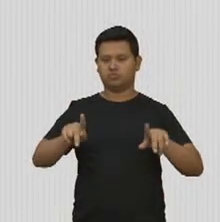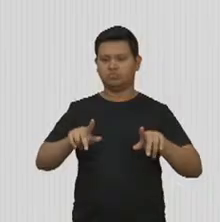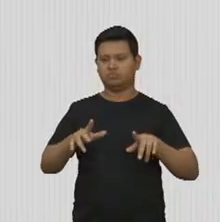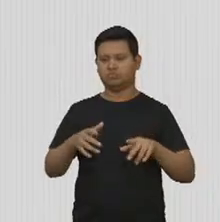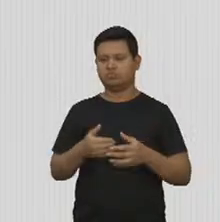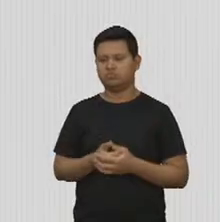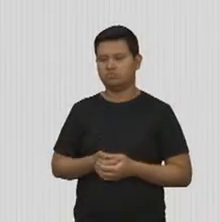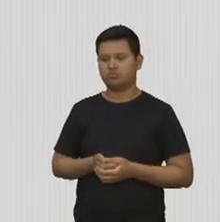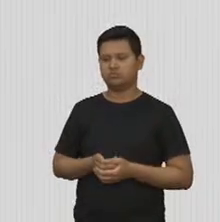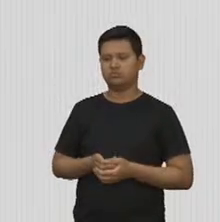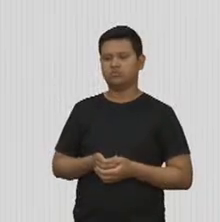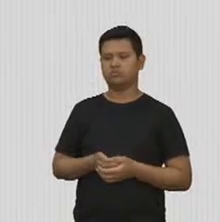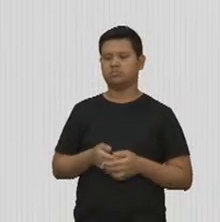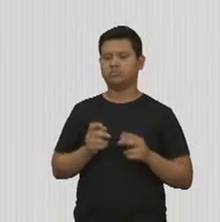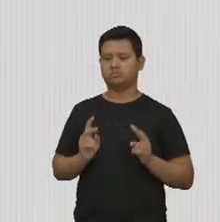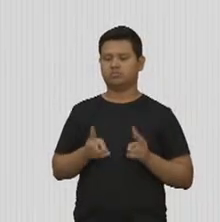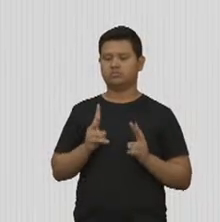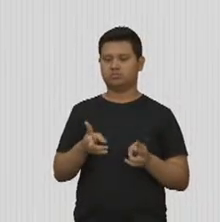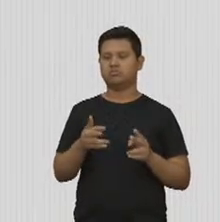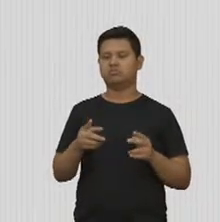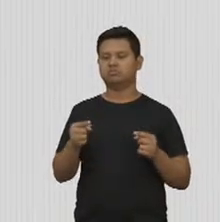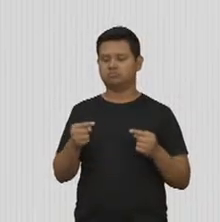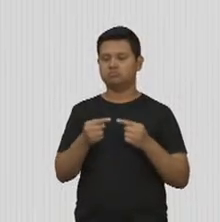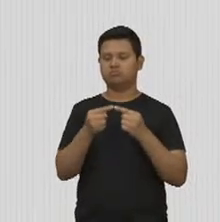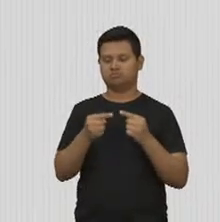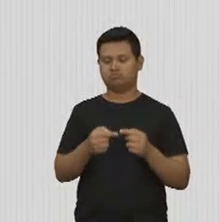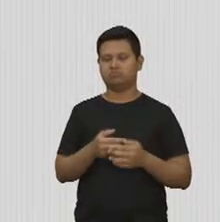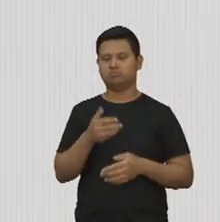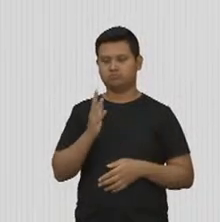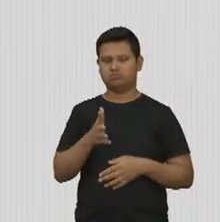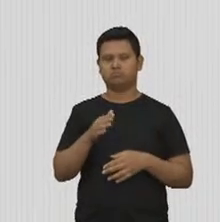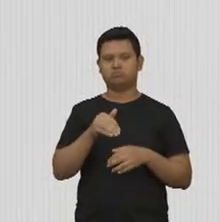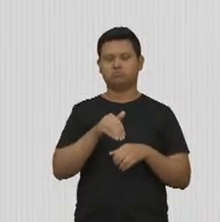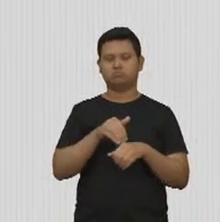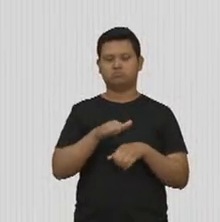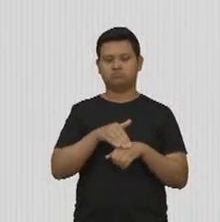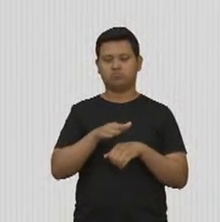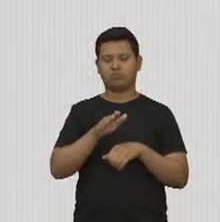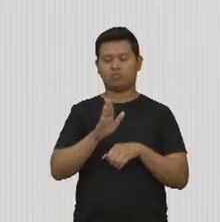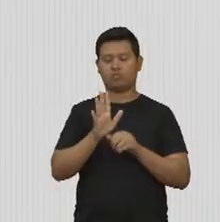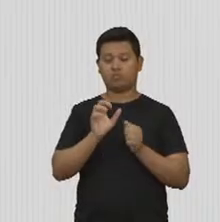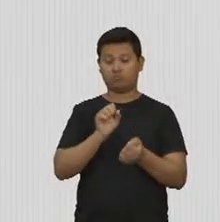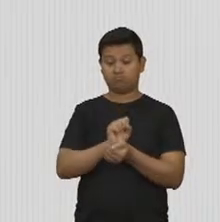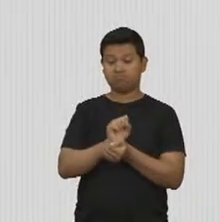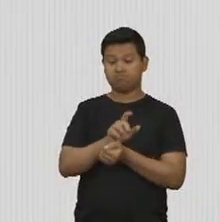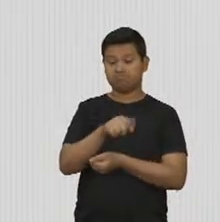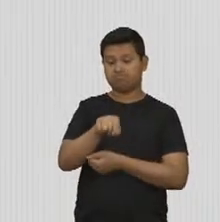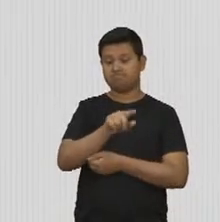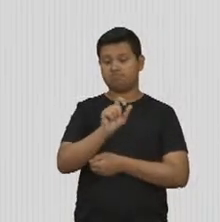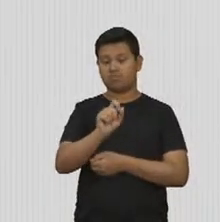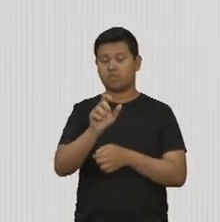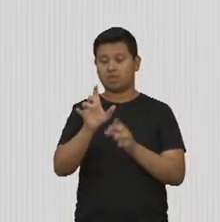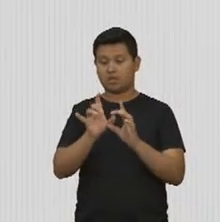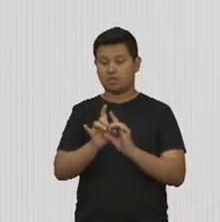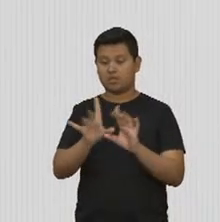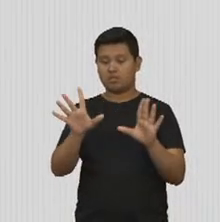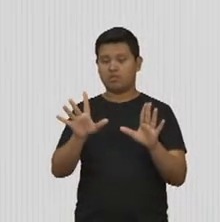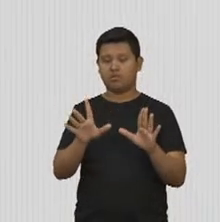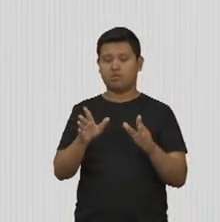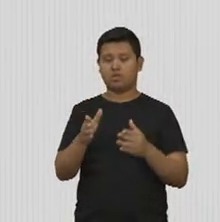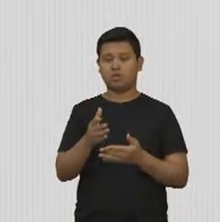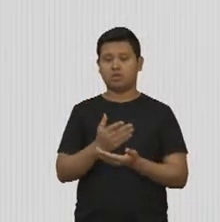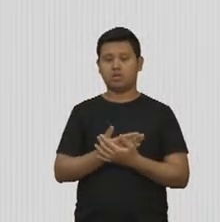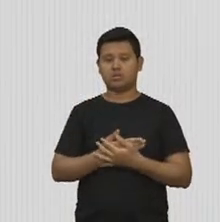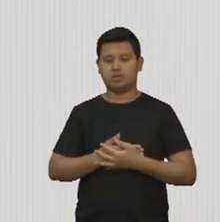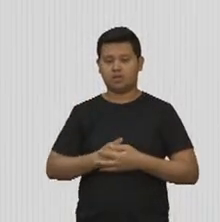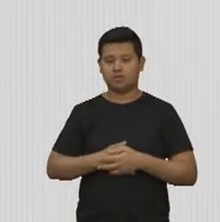eles são considerados, a gente já comentou aqui antes, mas a gente espera em algum momento disponibilizar um dashboard para que